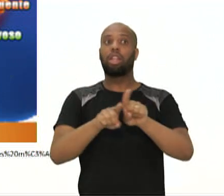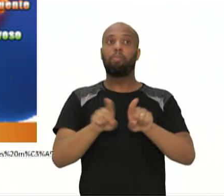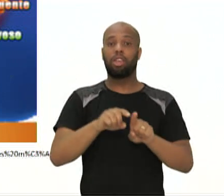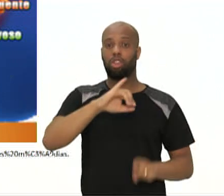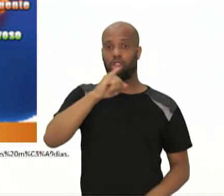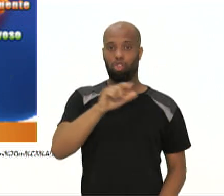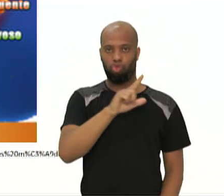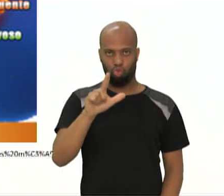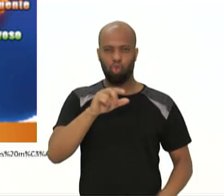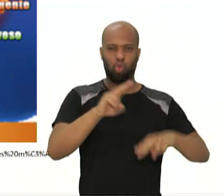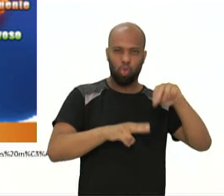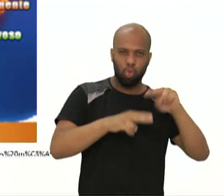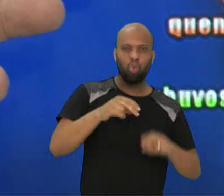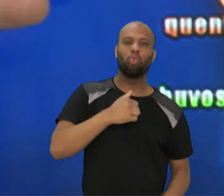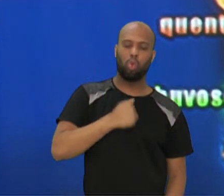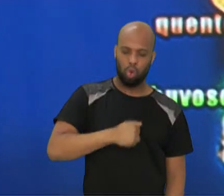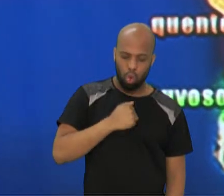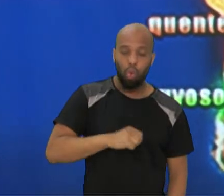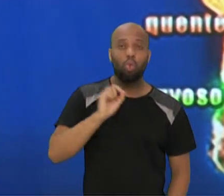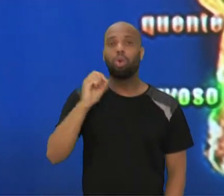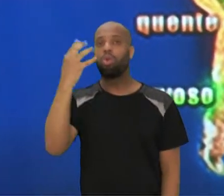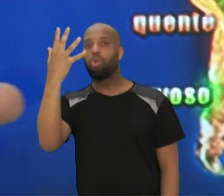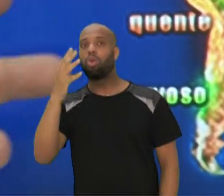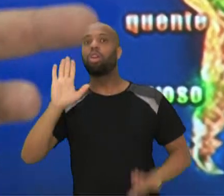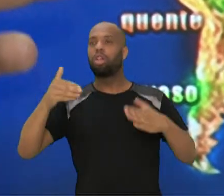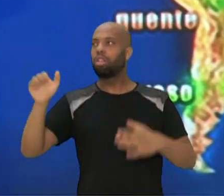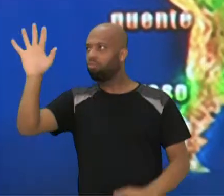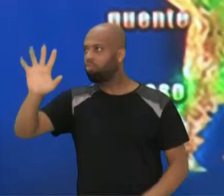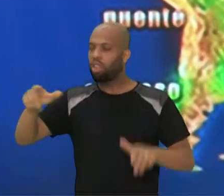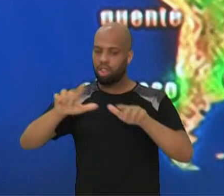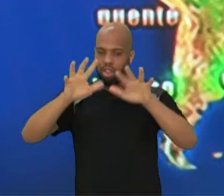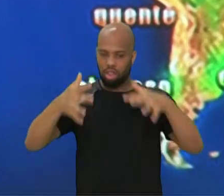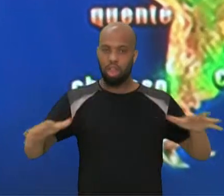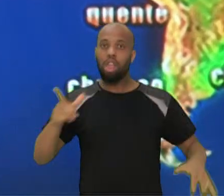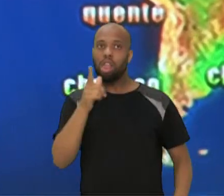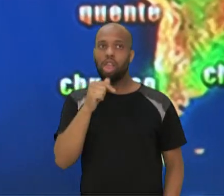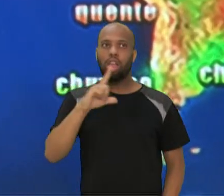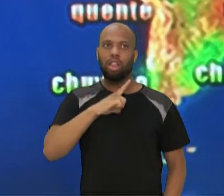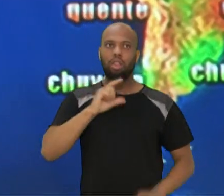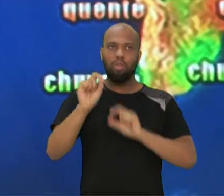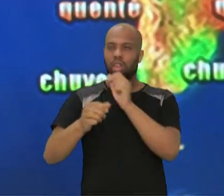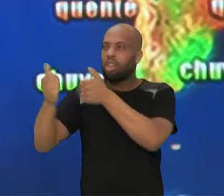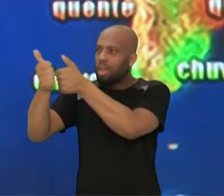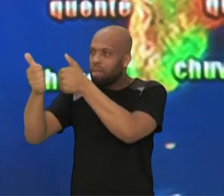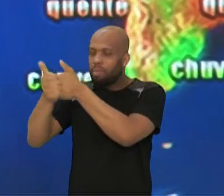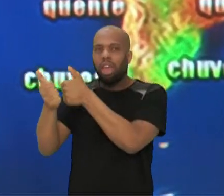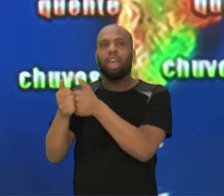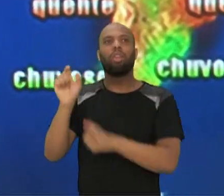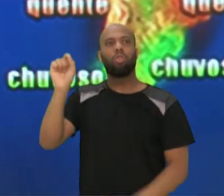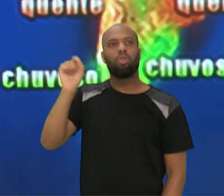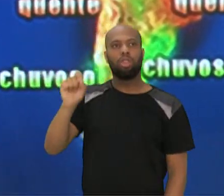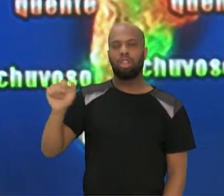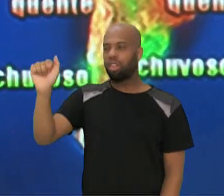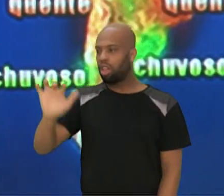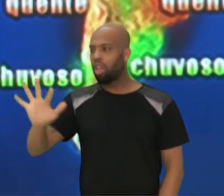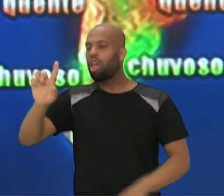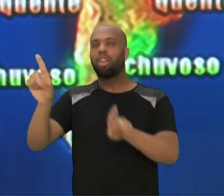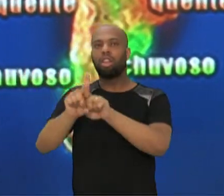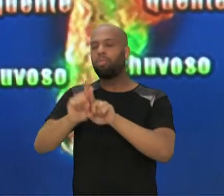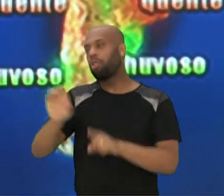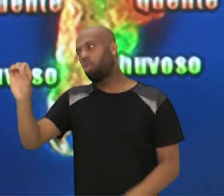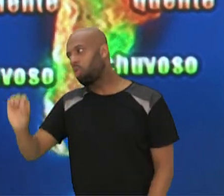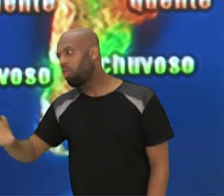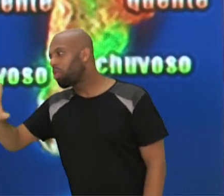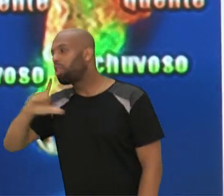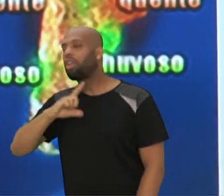agosto, o que nós percebemos? Que o Oceano Pacífico, no meio dele, próximo à Ásia e à Oceania,